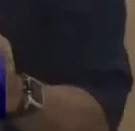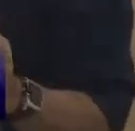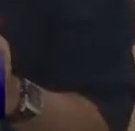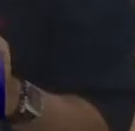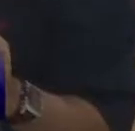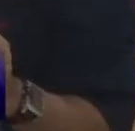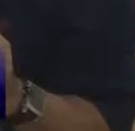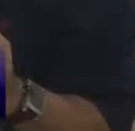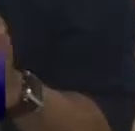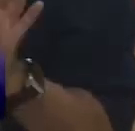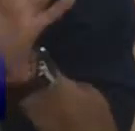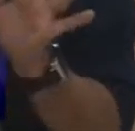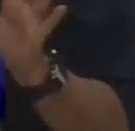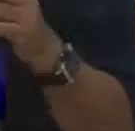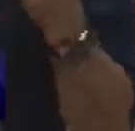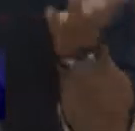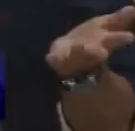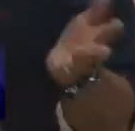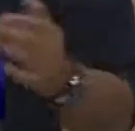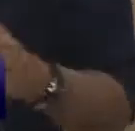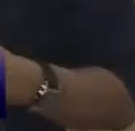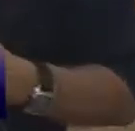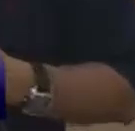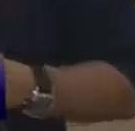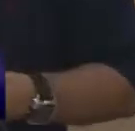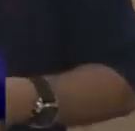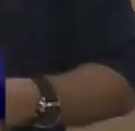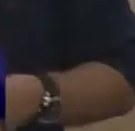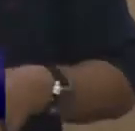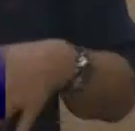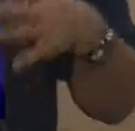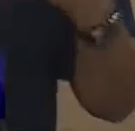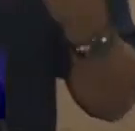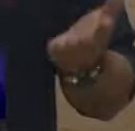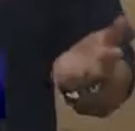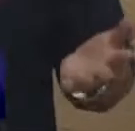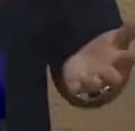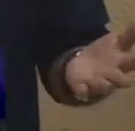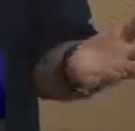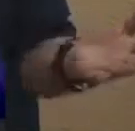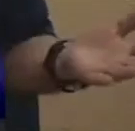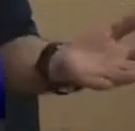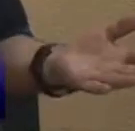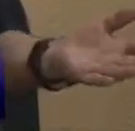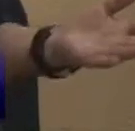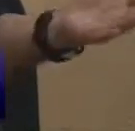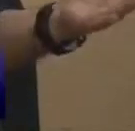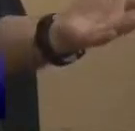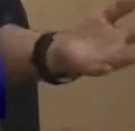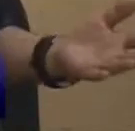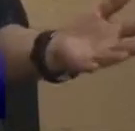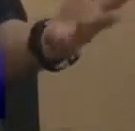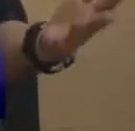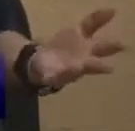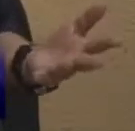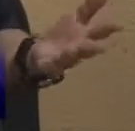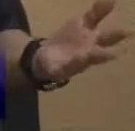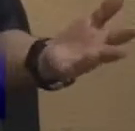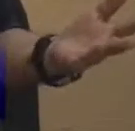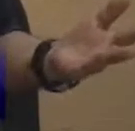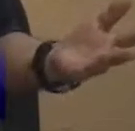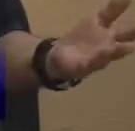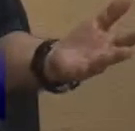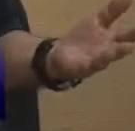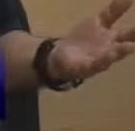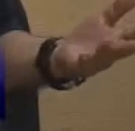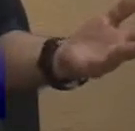empresa patrocinasse o evento, vai facilitar para os artistas. Então há 440 mil, como eu disse, é muito